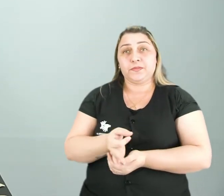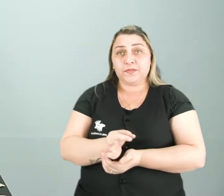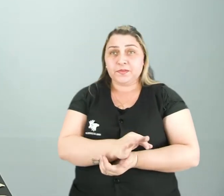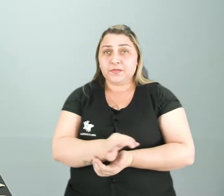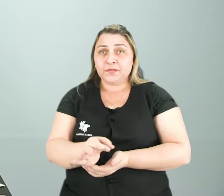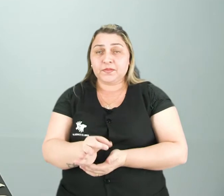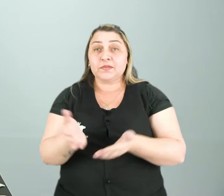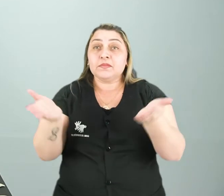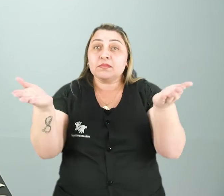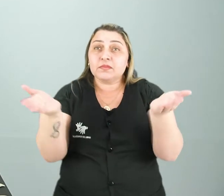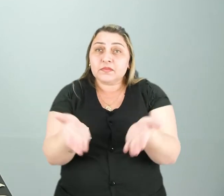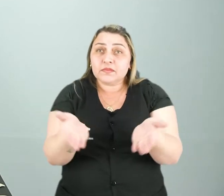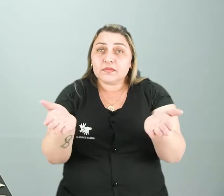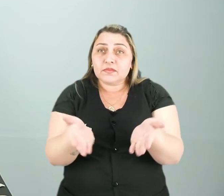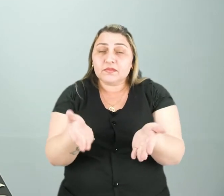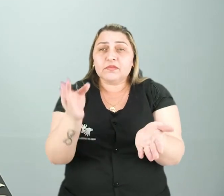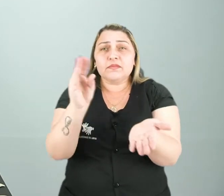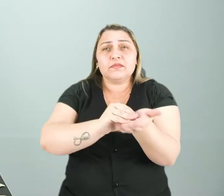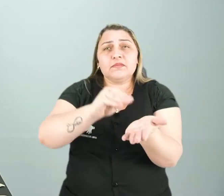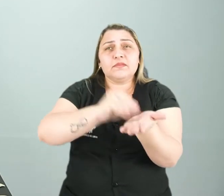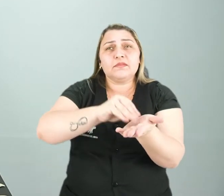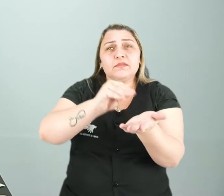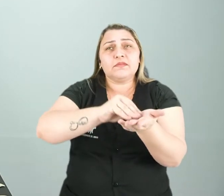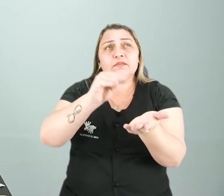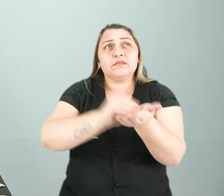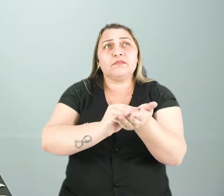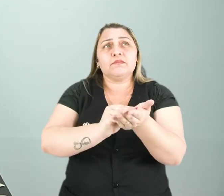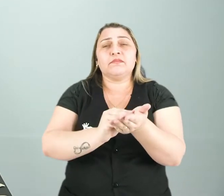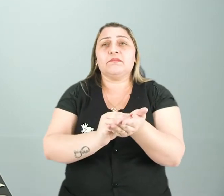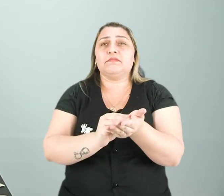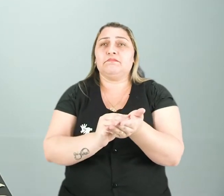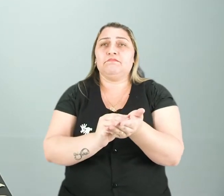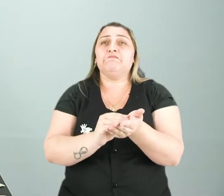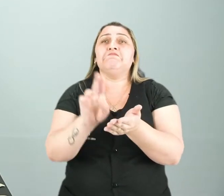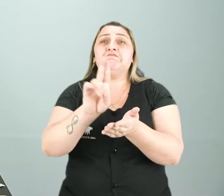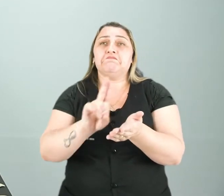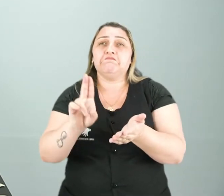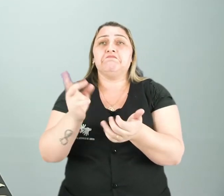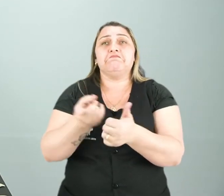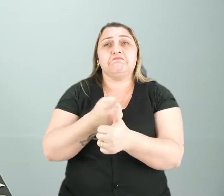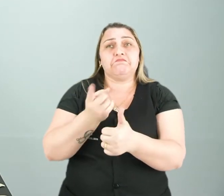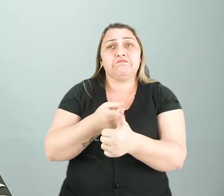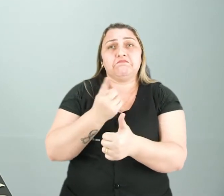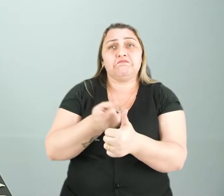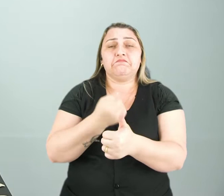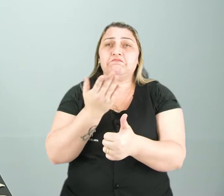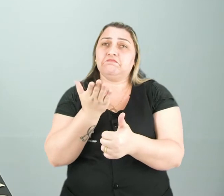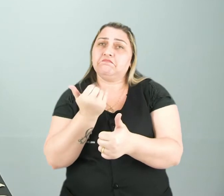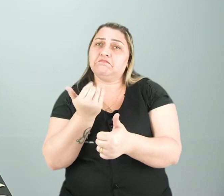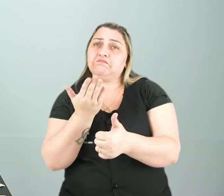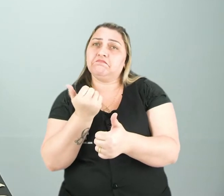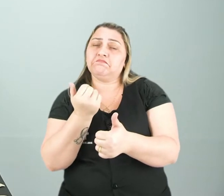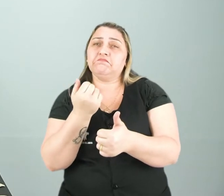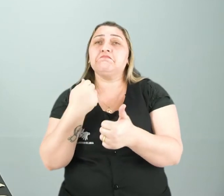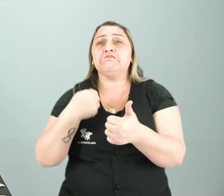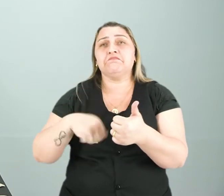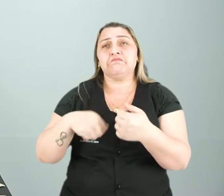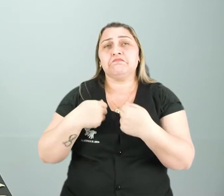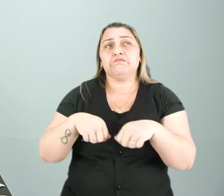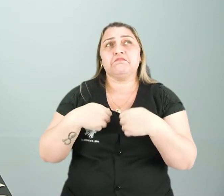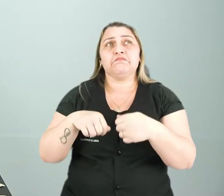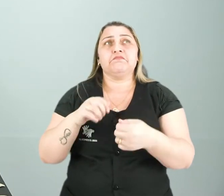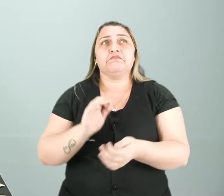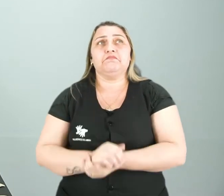Certinho? E agora? Tá faltando consumidor primário. Para ser consumidor primário, ele tem que